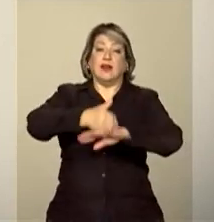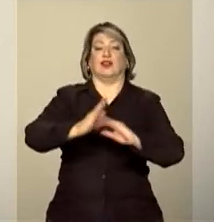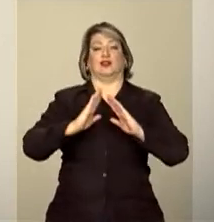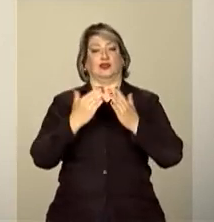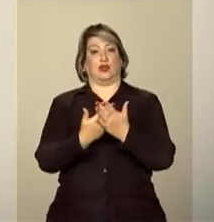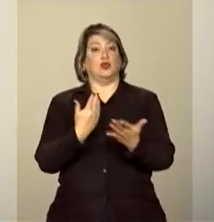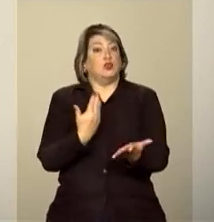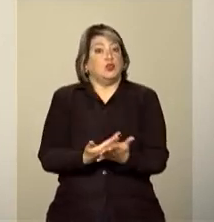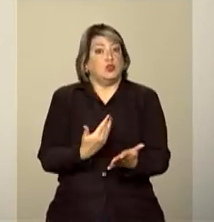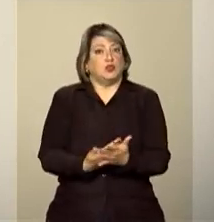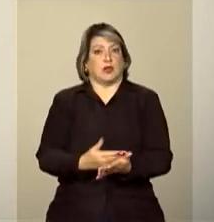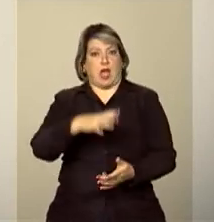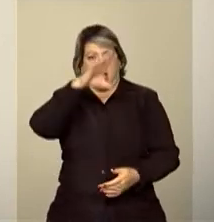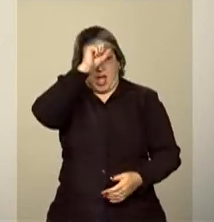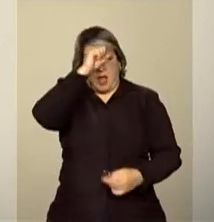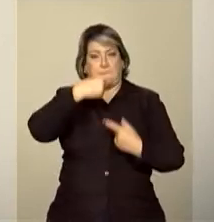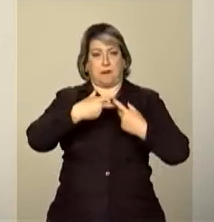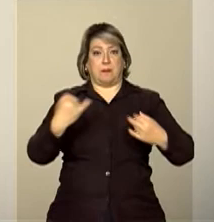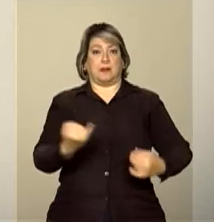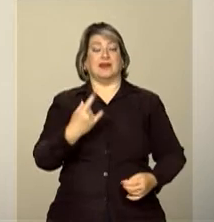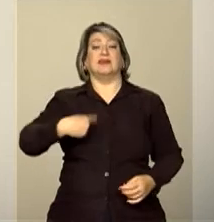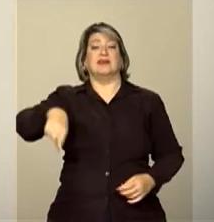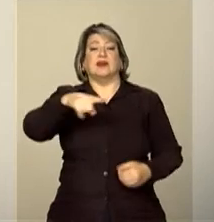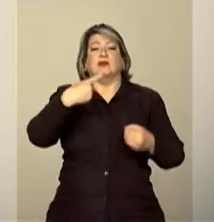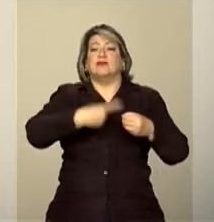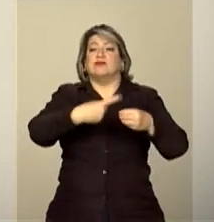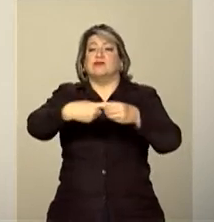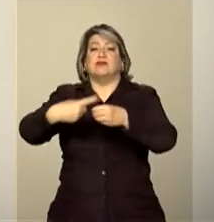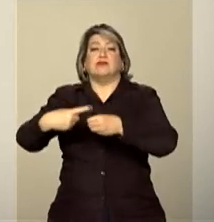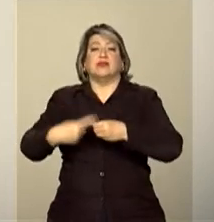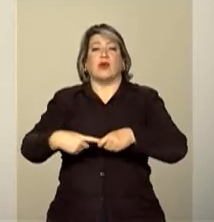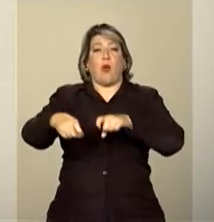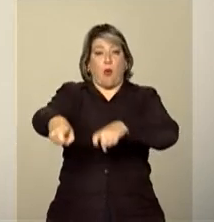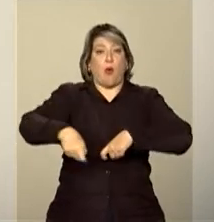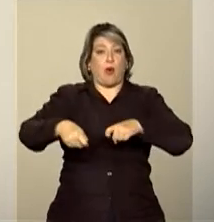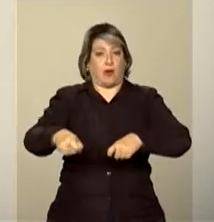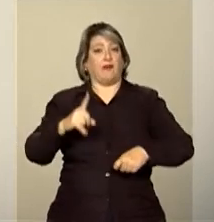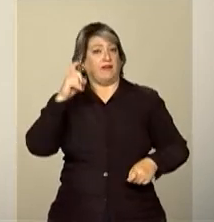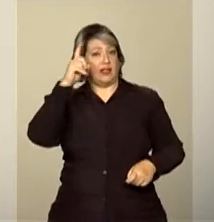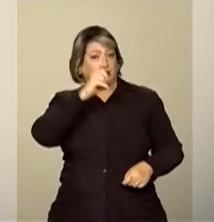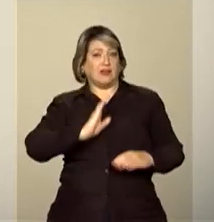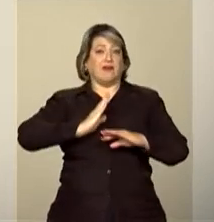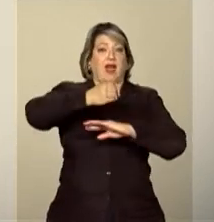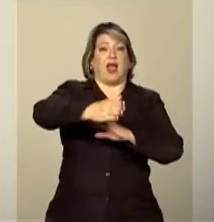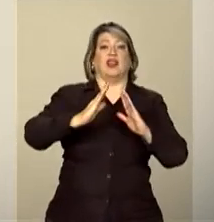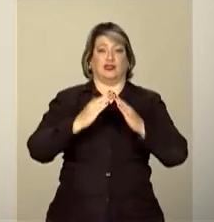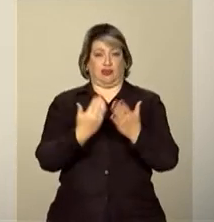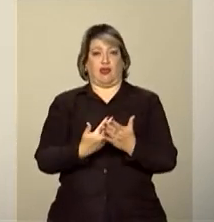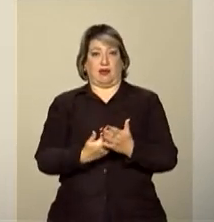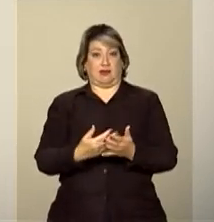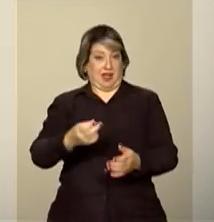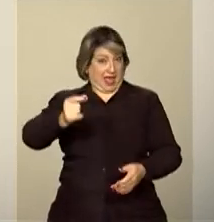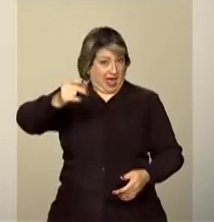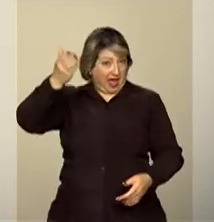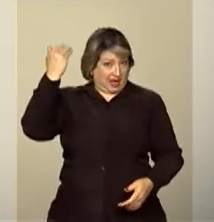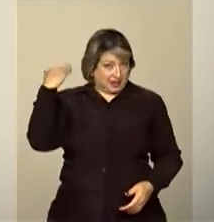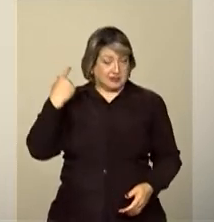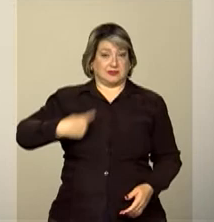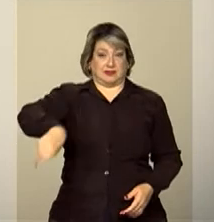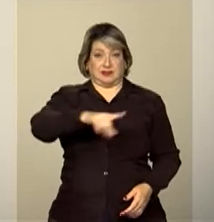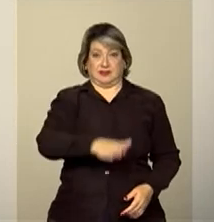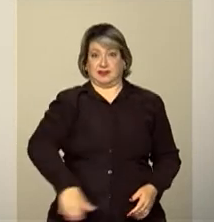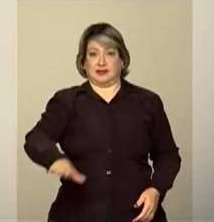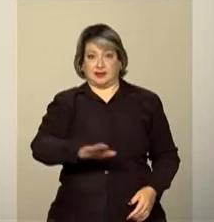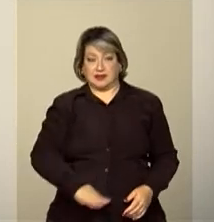educação principalmente aquelas que vivem nas áreas rurais antes dos ônibus do caminho da escola muitas